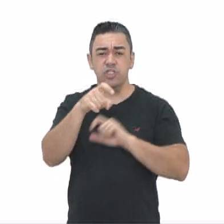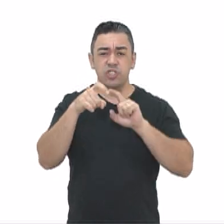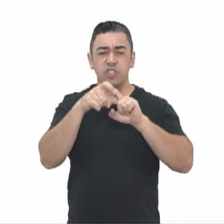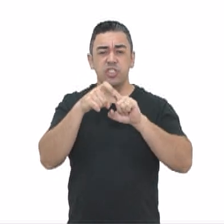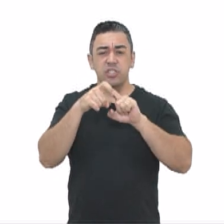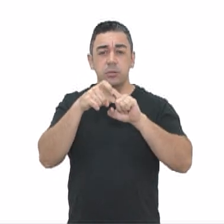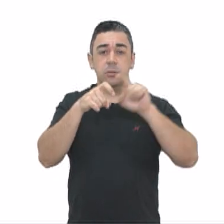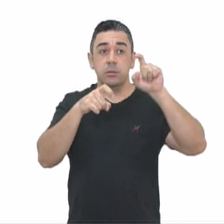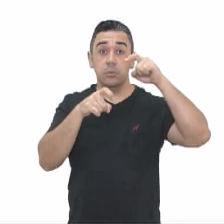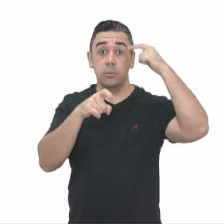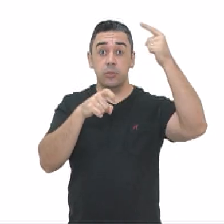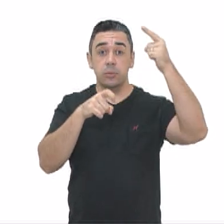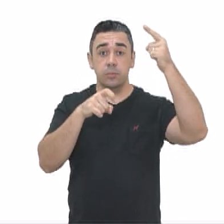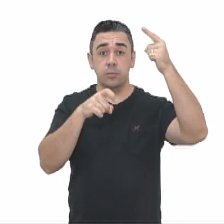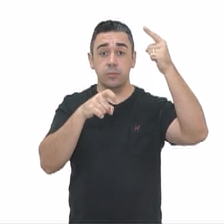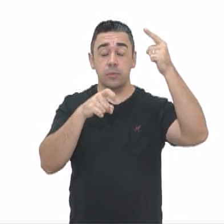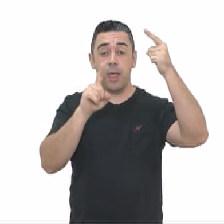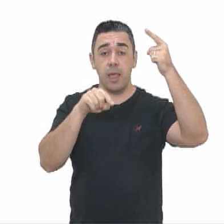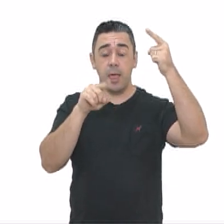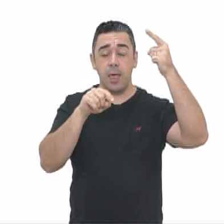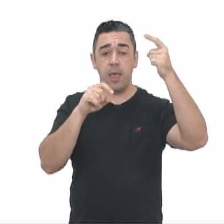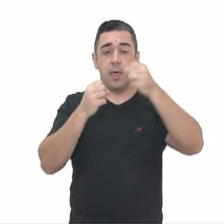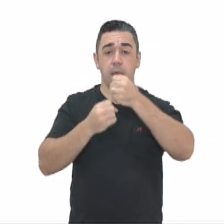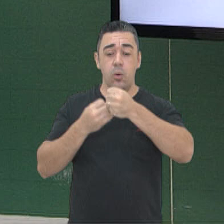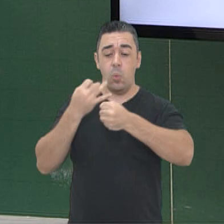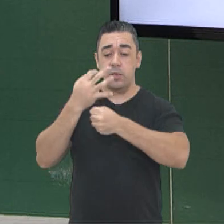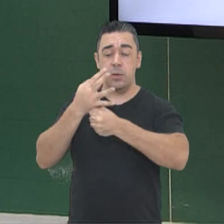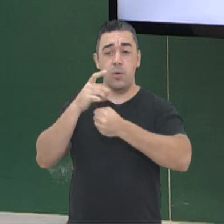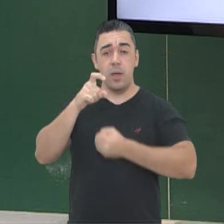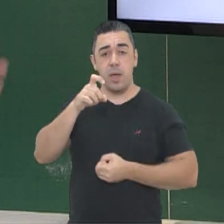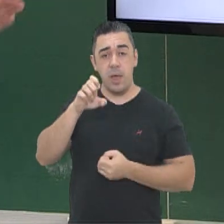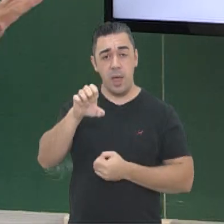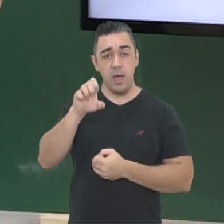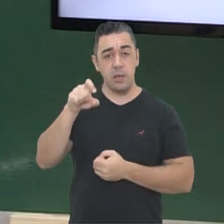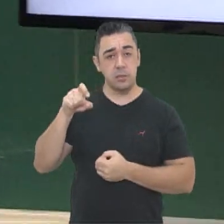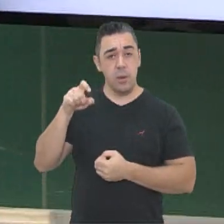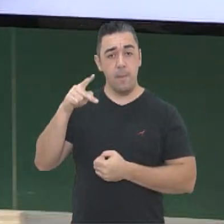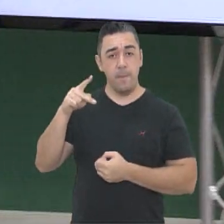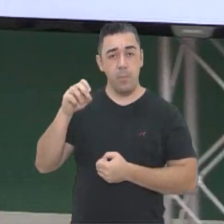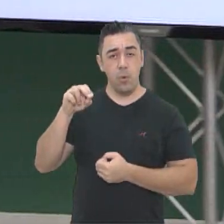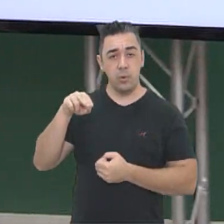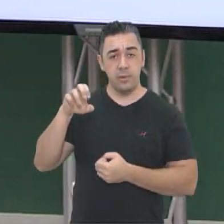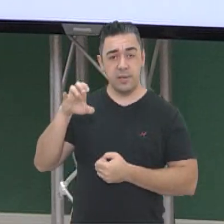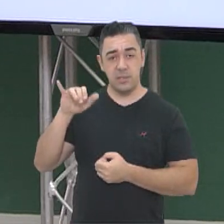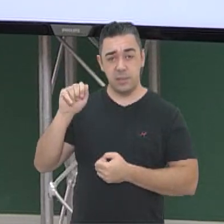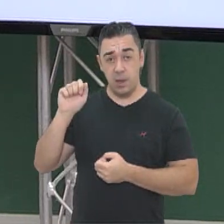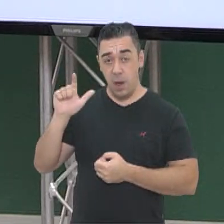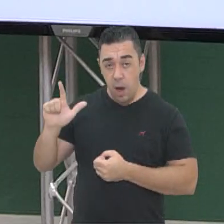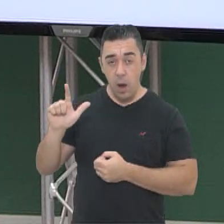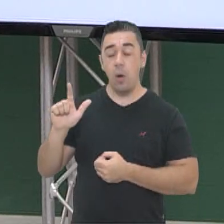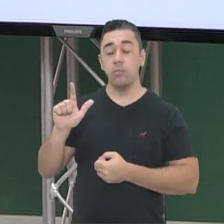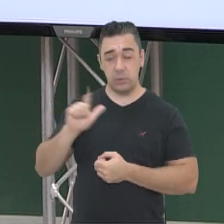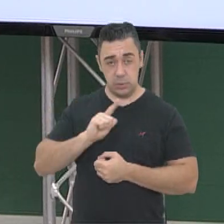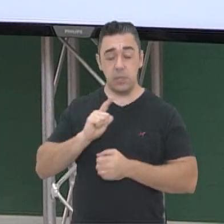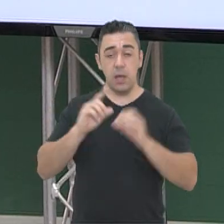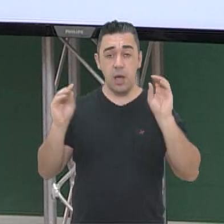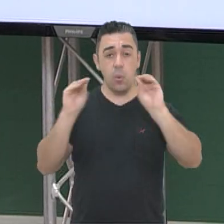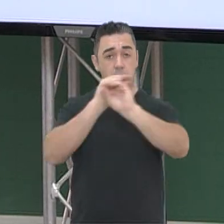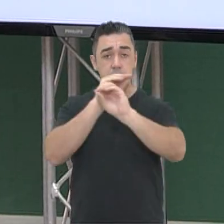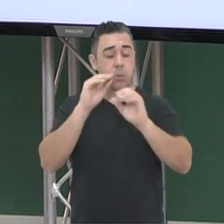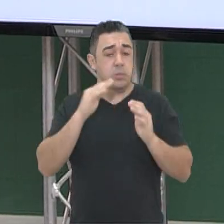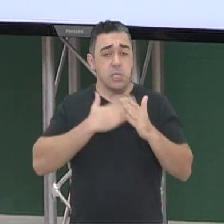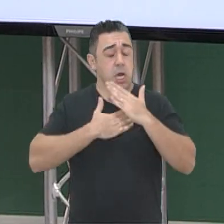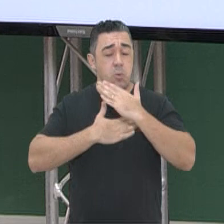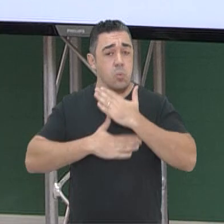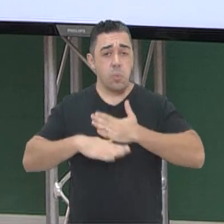expoente, tá? Chamada de equação exponencial, tá? Aqui nós temos uma equação exponencial tranquila